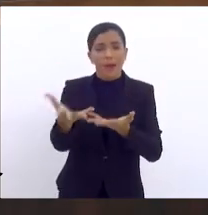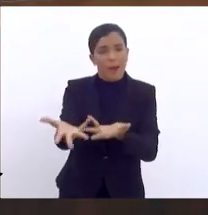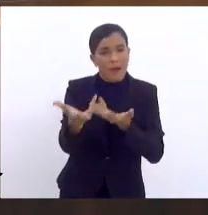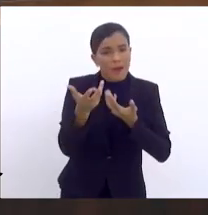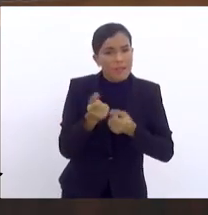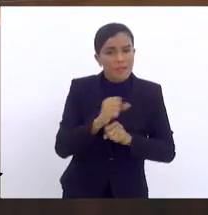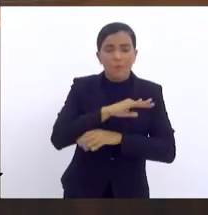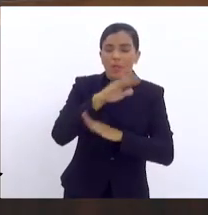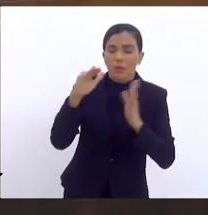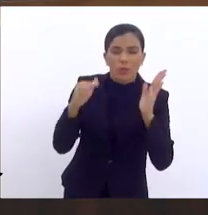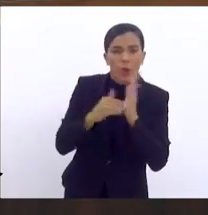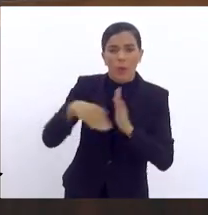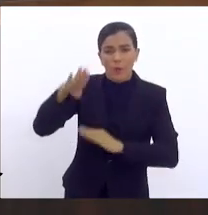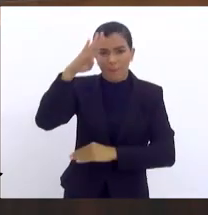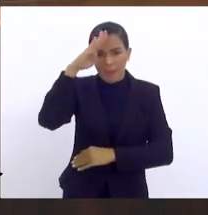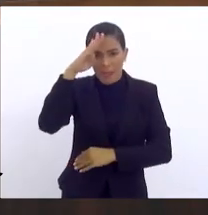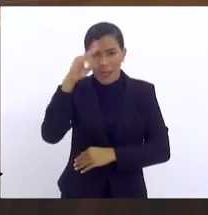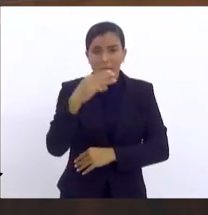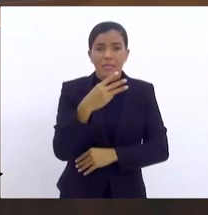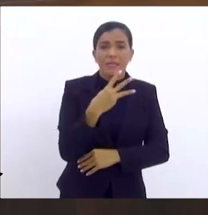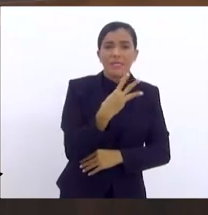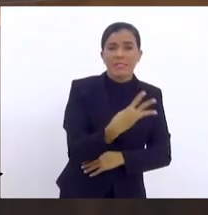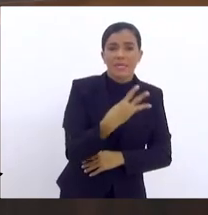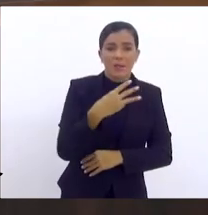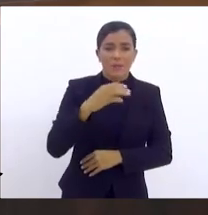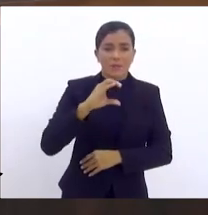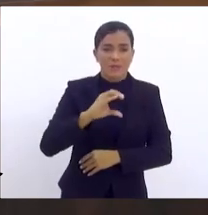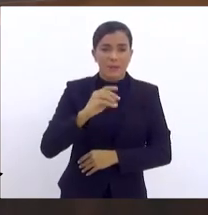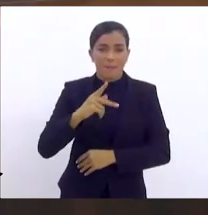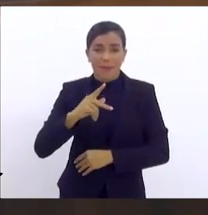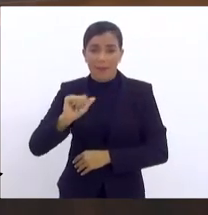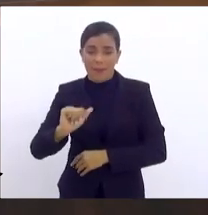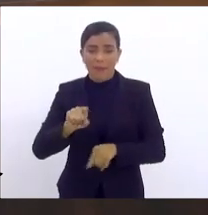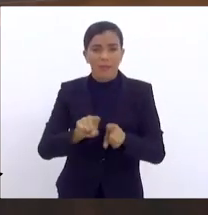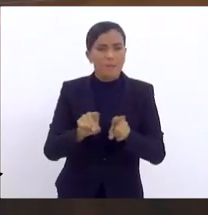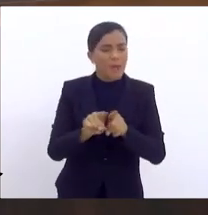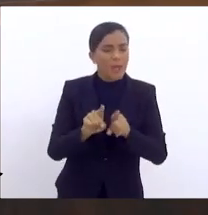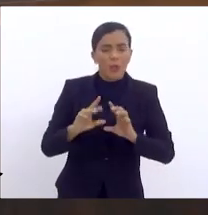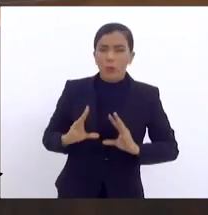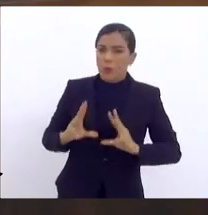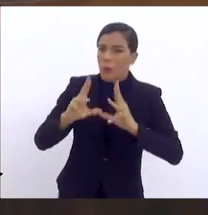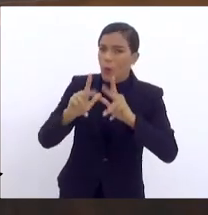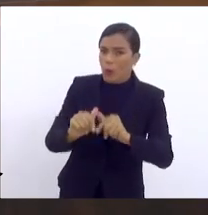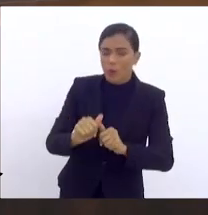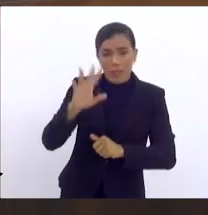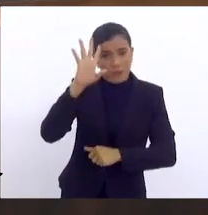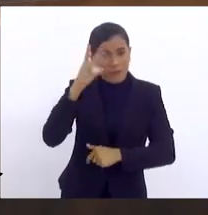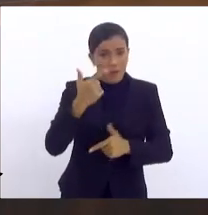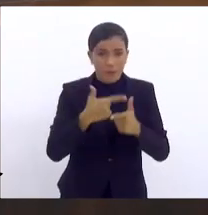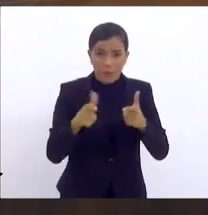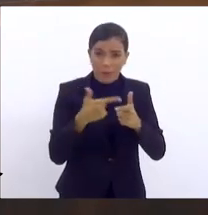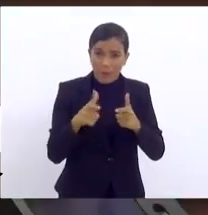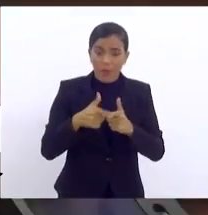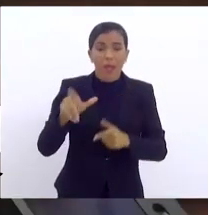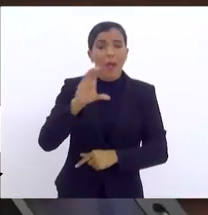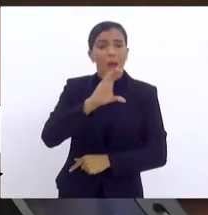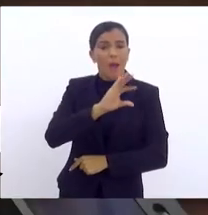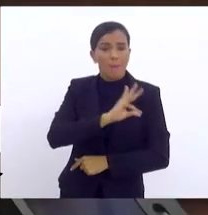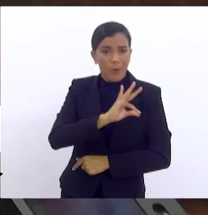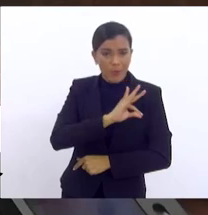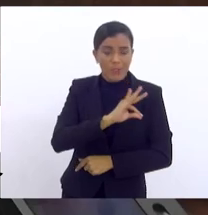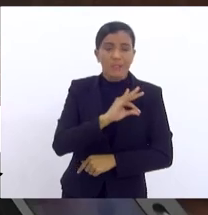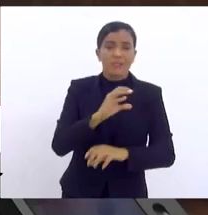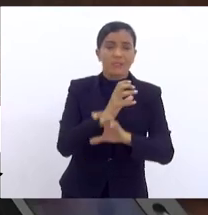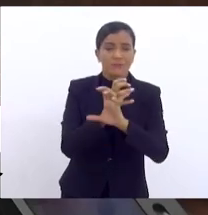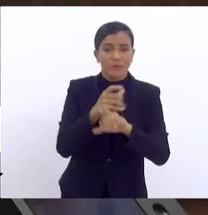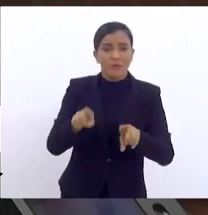todos os batalhões receber aqui o terceiro CPA receber toda a polícia militar para que a gente possa resolver o problema e toda a polícia civil como um bombeiro militar